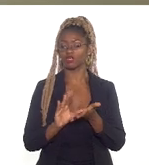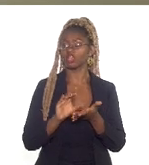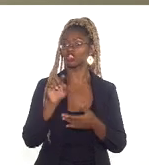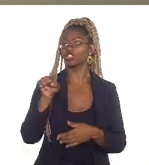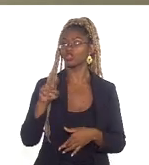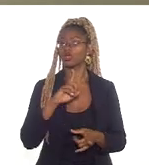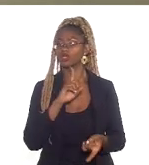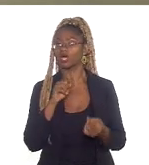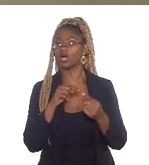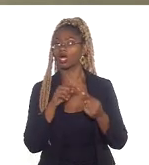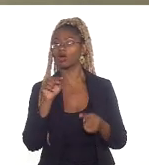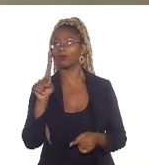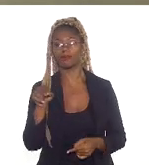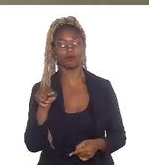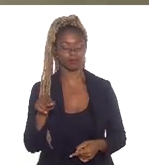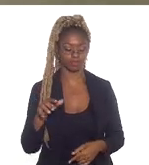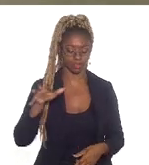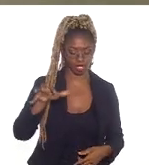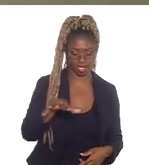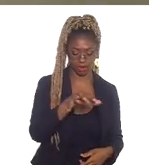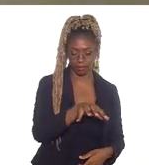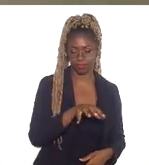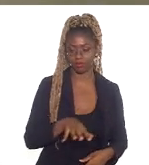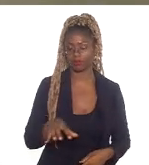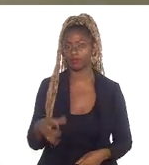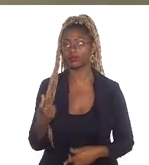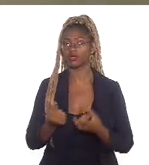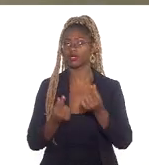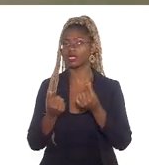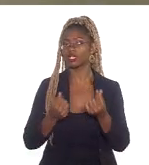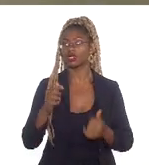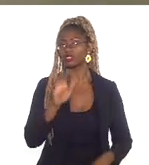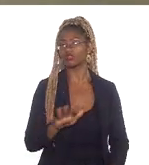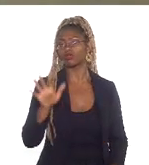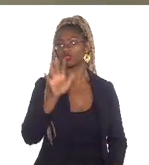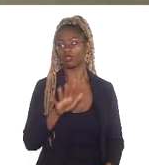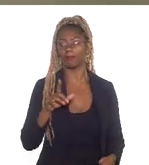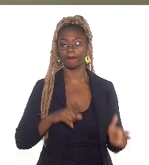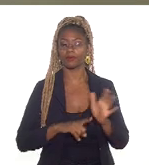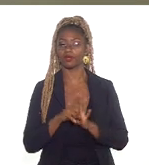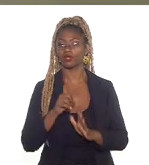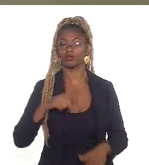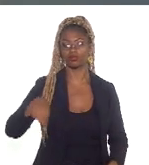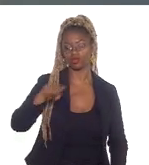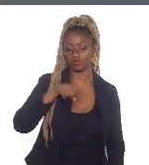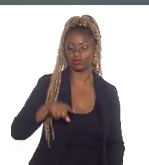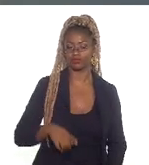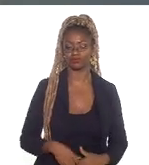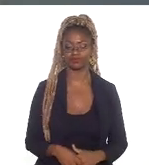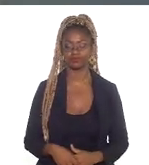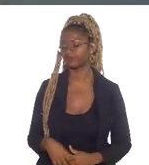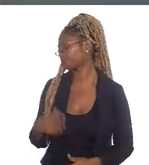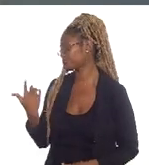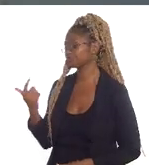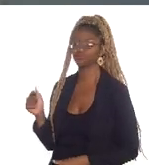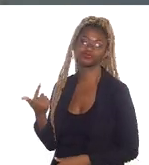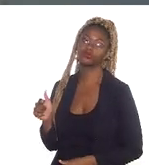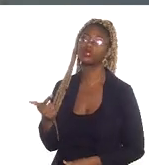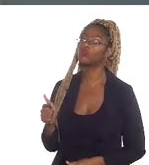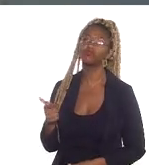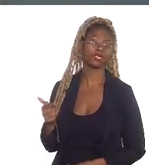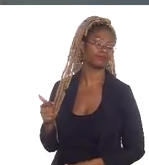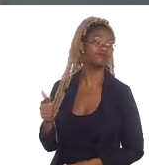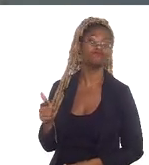proporcional ao campo que eles têm a renda bruta. Pergunta a você. Não há nenhum dispositivo,